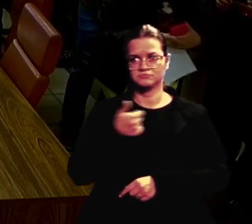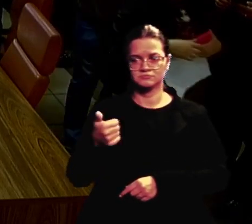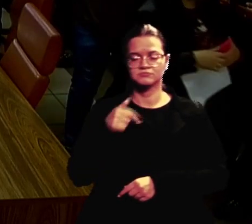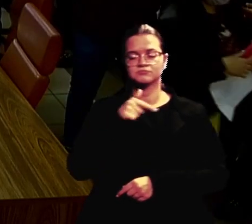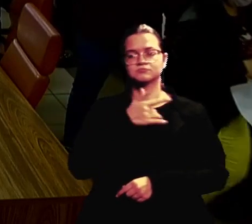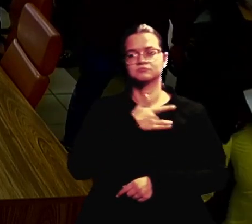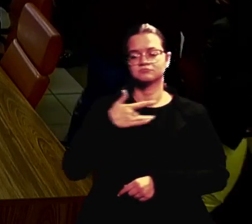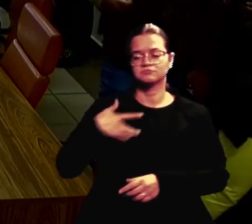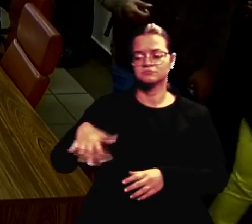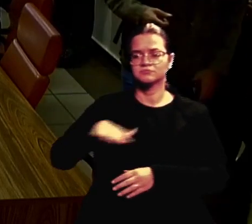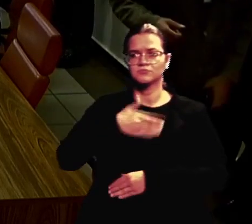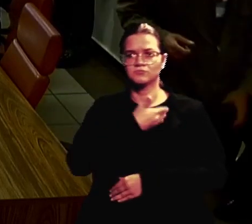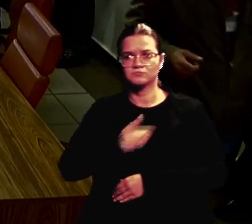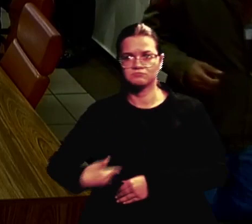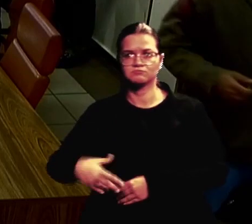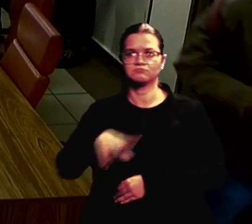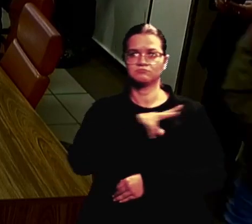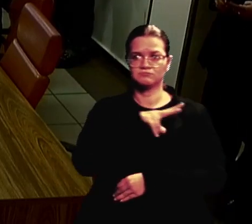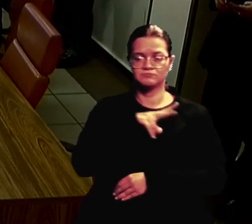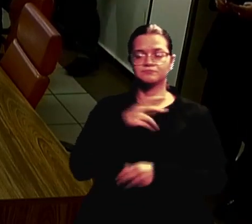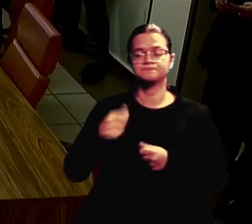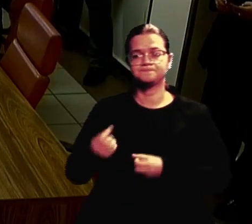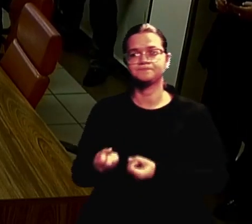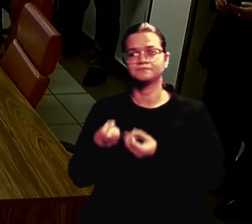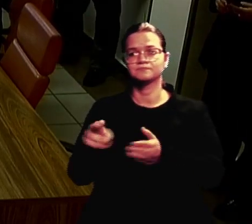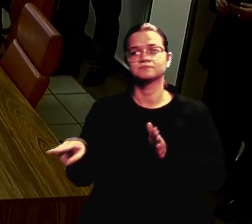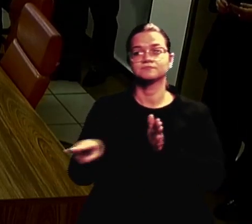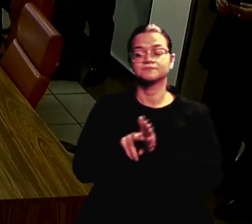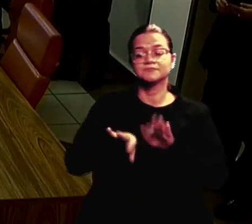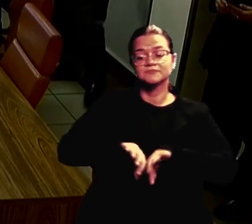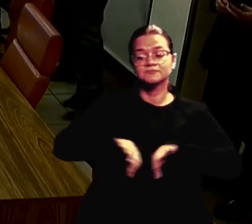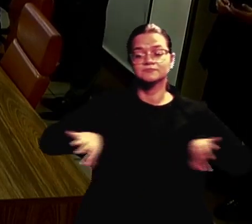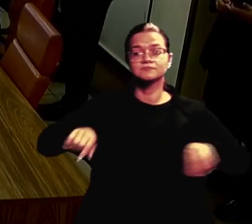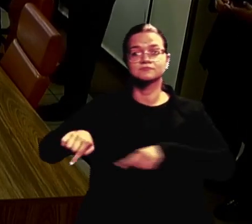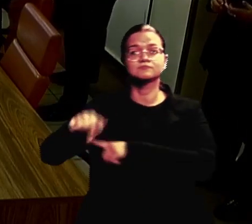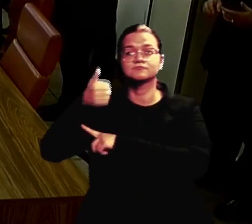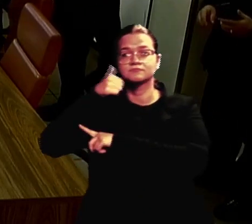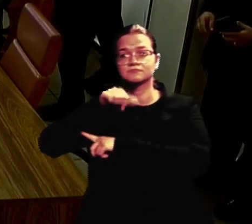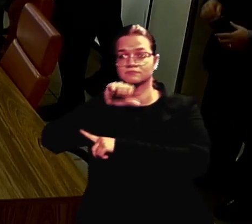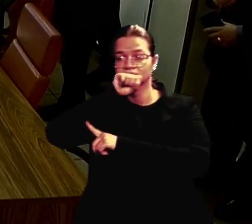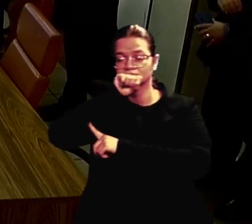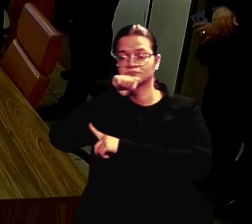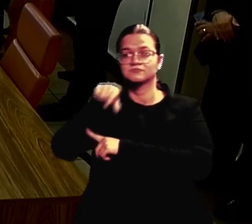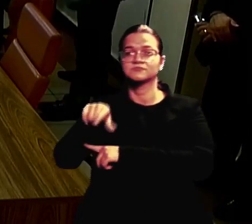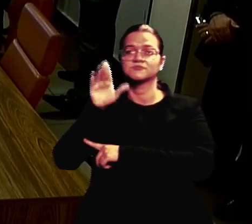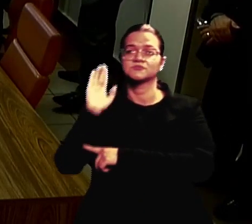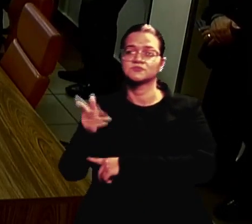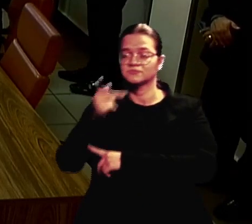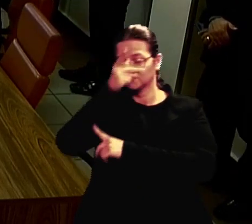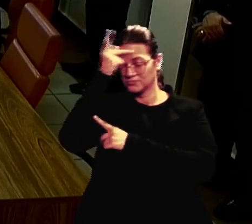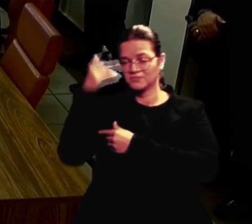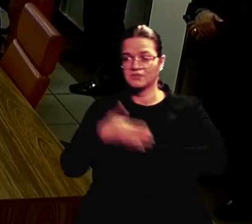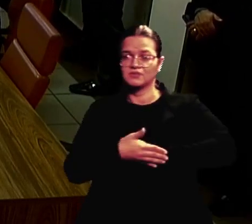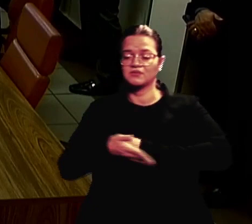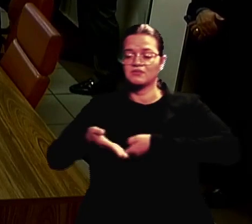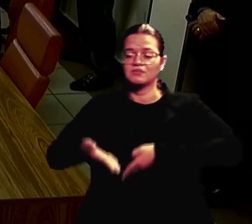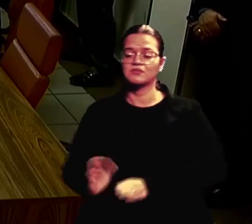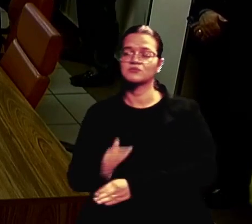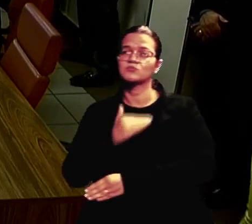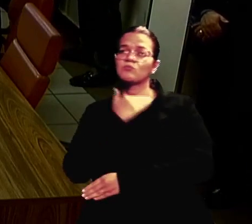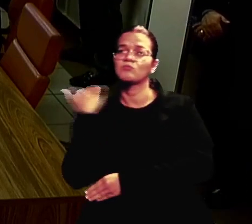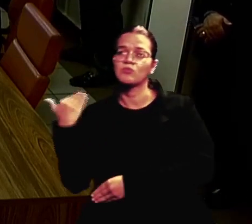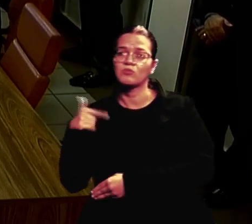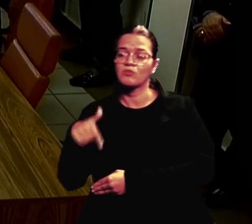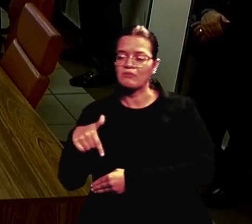de Saúde, bem como as da rede privada, ofereçam leito separado para as mães de natimorto e mães com